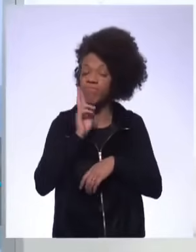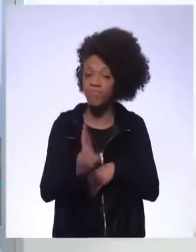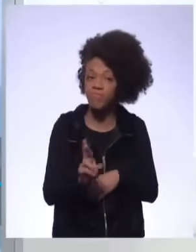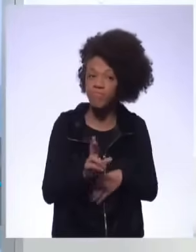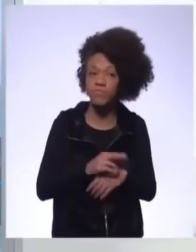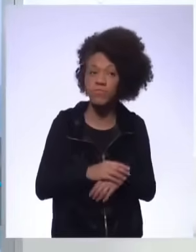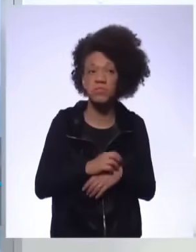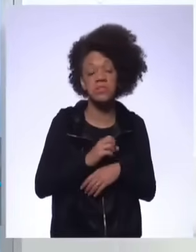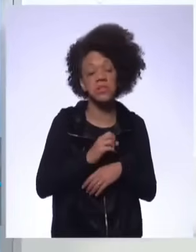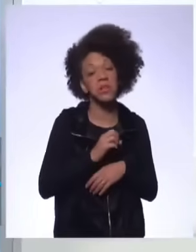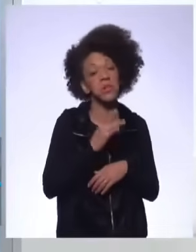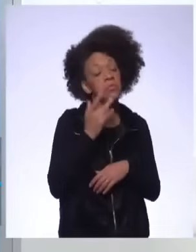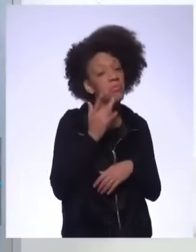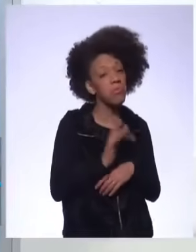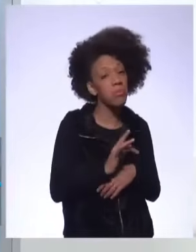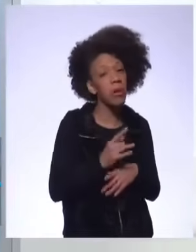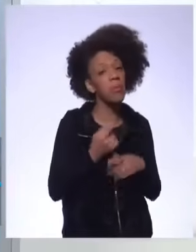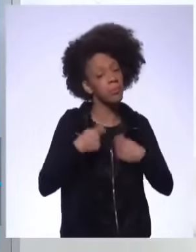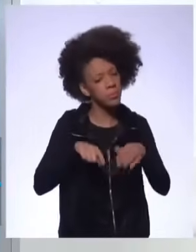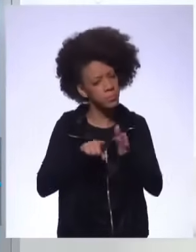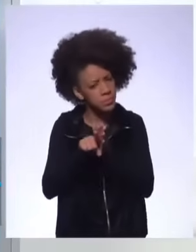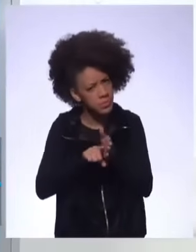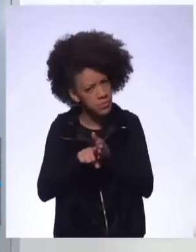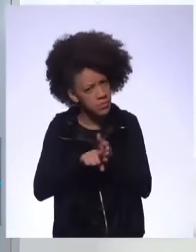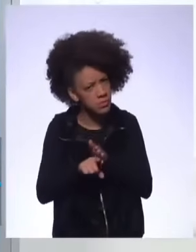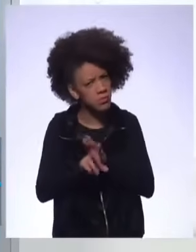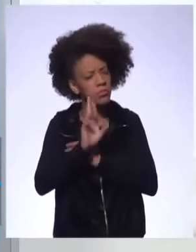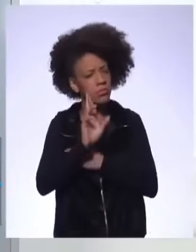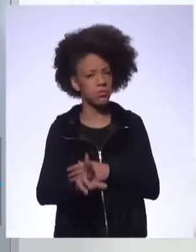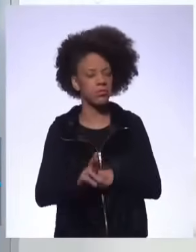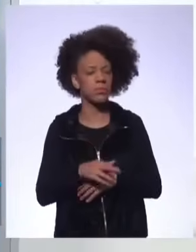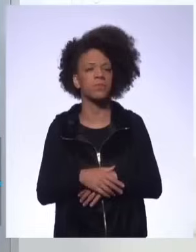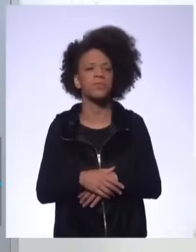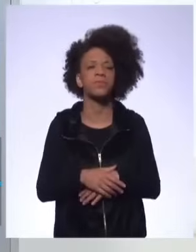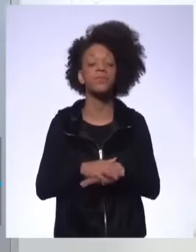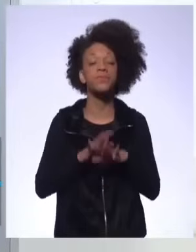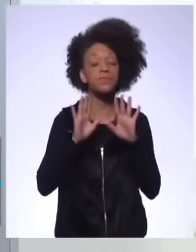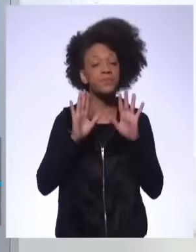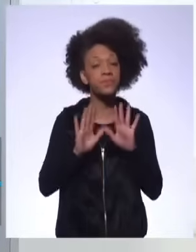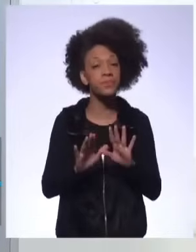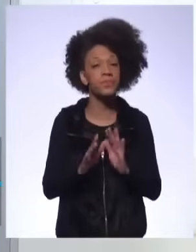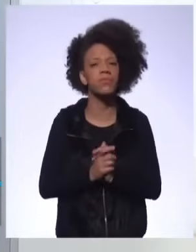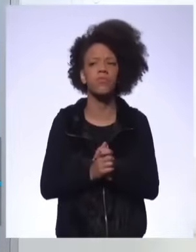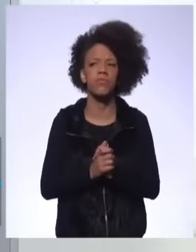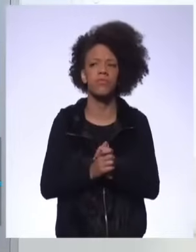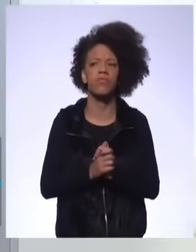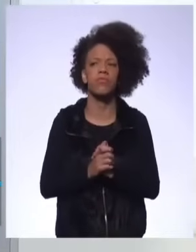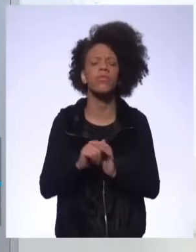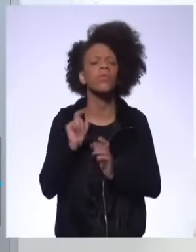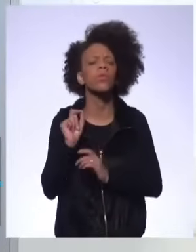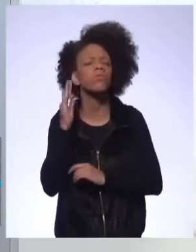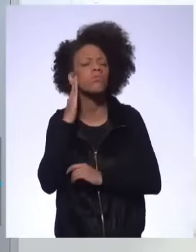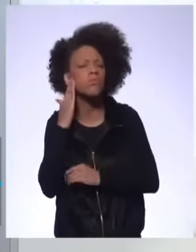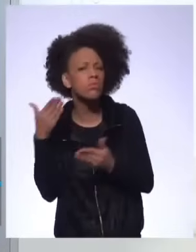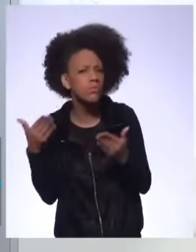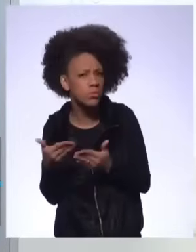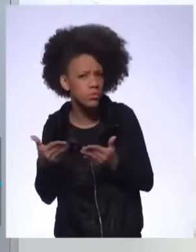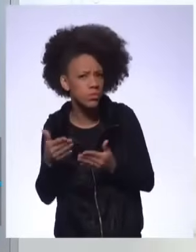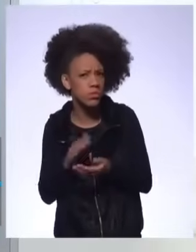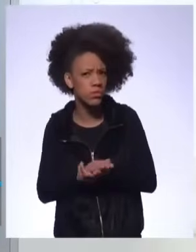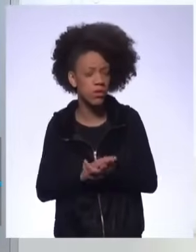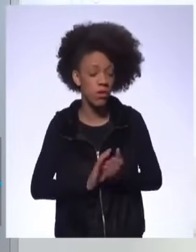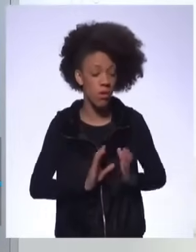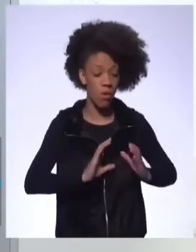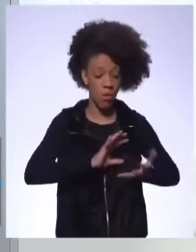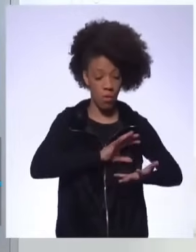Se a gente não sabe responder, tem que pesquisar para tentar responder. Tá bom? Então, assim, o que se sabe hoje? Vênus, gente,